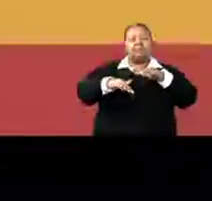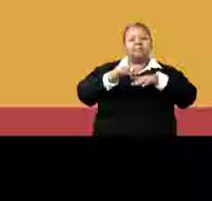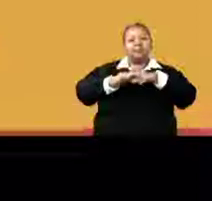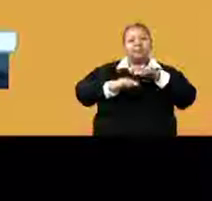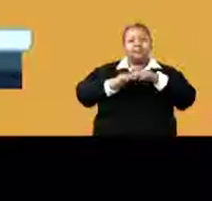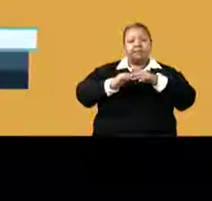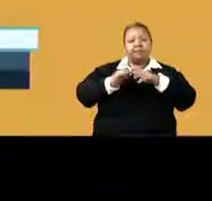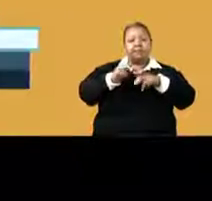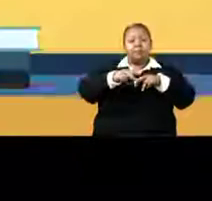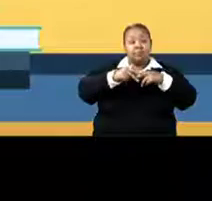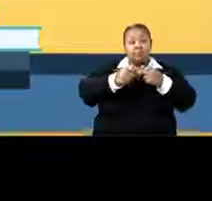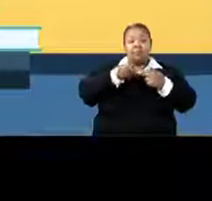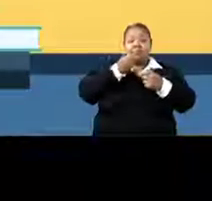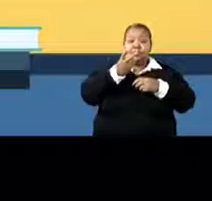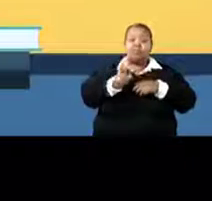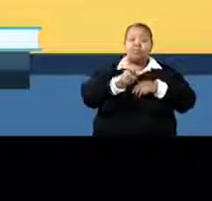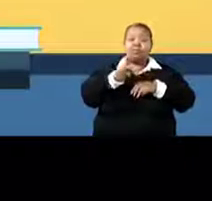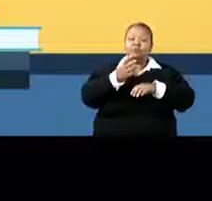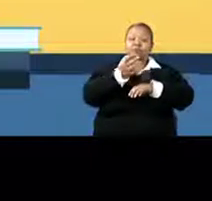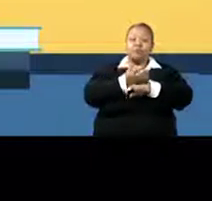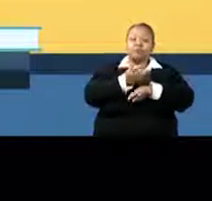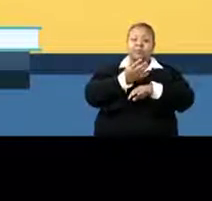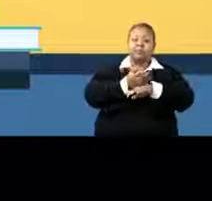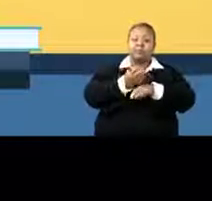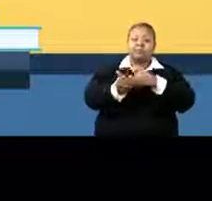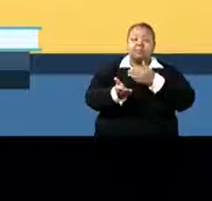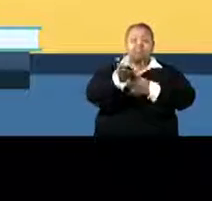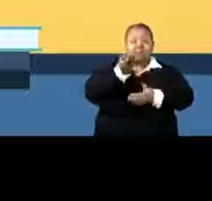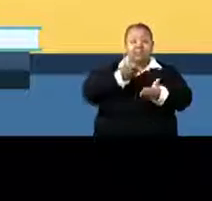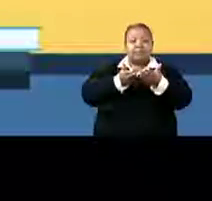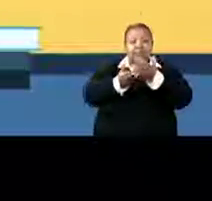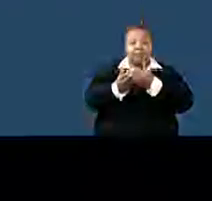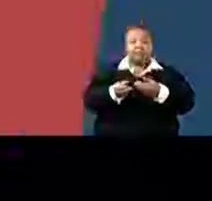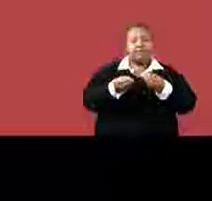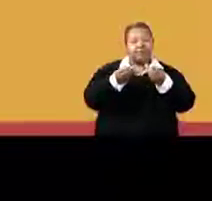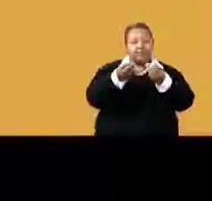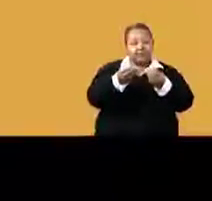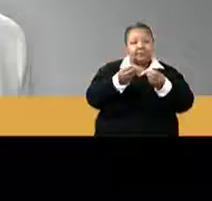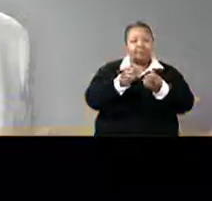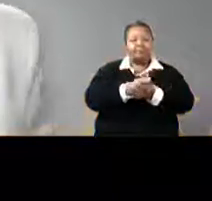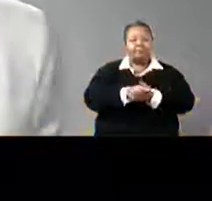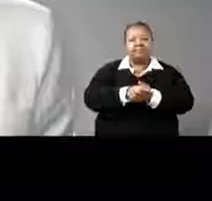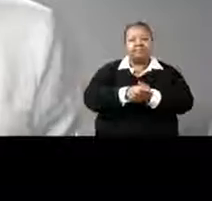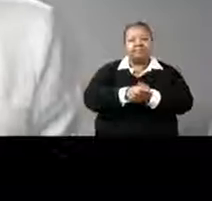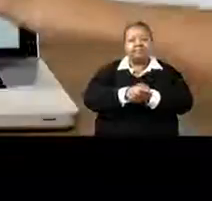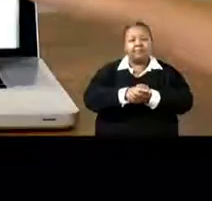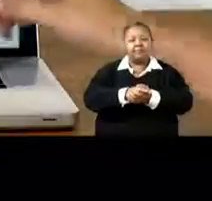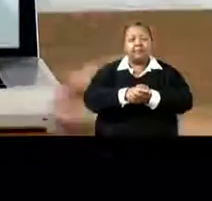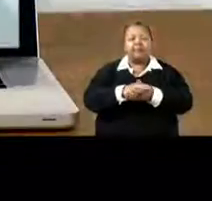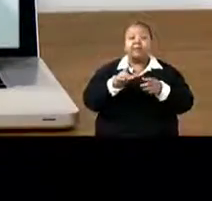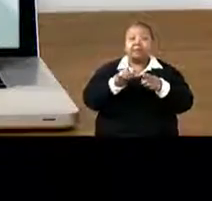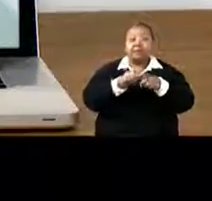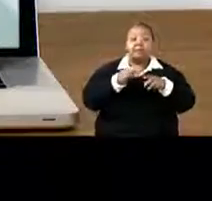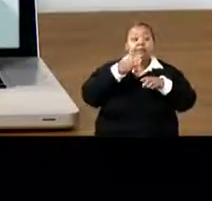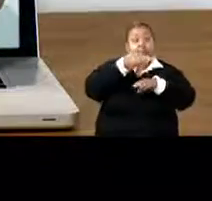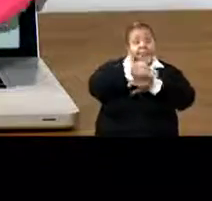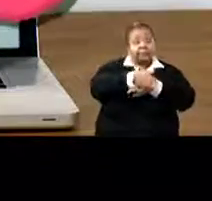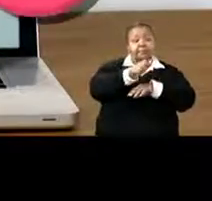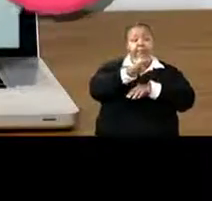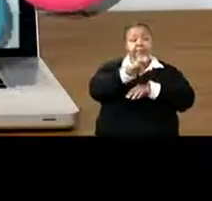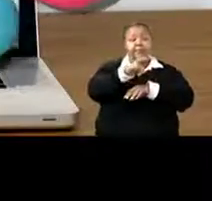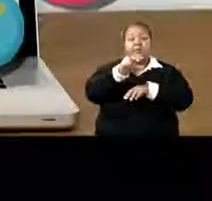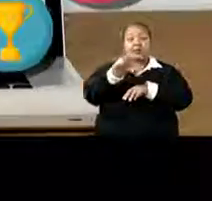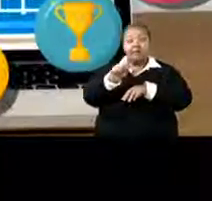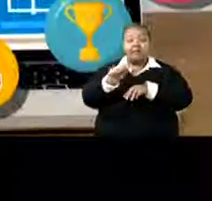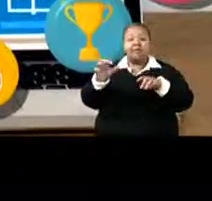por isso faça bom uso dos materiais e das interatividades oferecidas não deixe de acessar o ambiente virtual